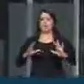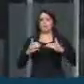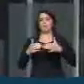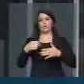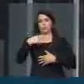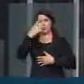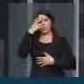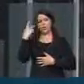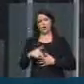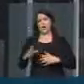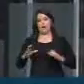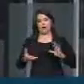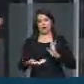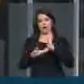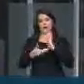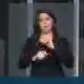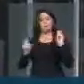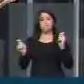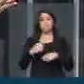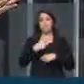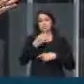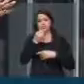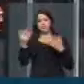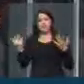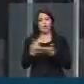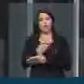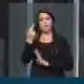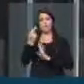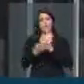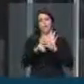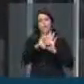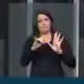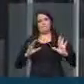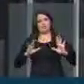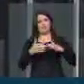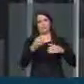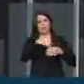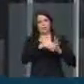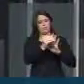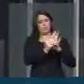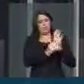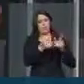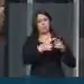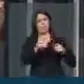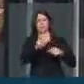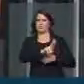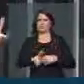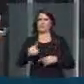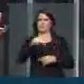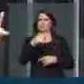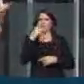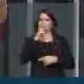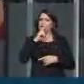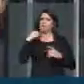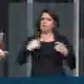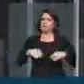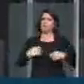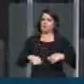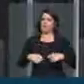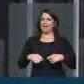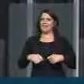dos Deputados, Senhor presidente. que poderia ter levado o projeto para a comissão, mas que, em nome dessa urgência e da